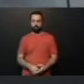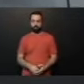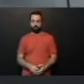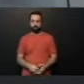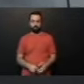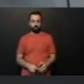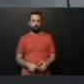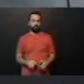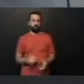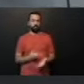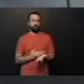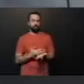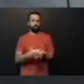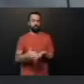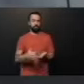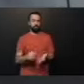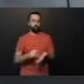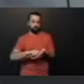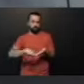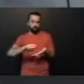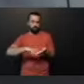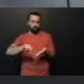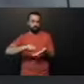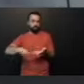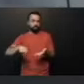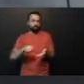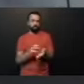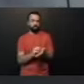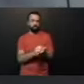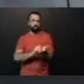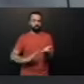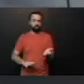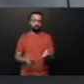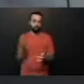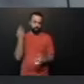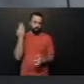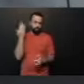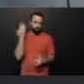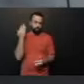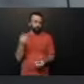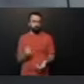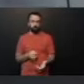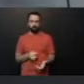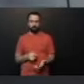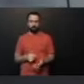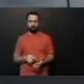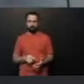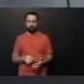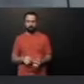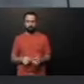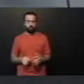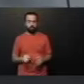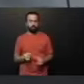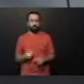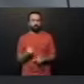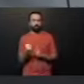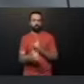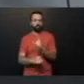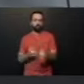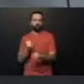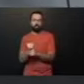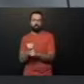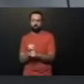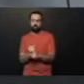Nós vamos começar corrigindo a tarefinha da aula passada, tá? Que era realizar o